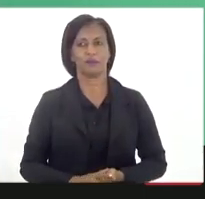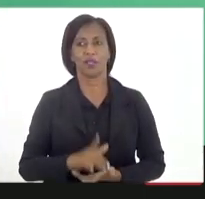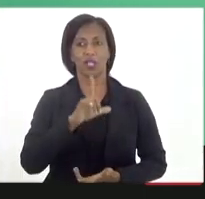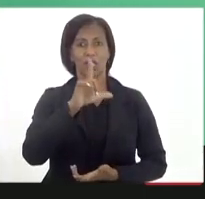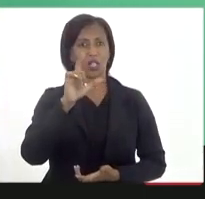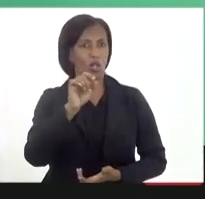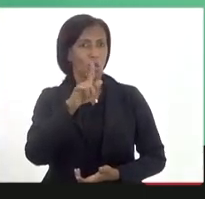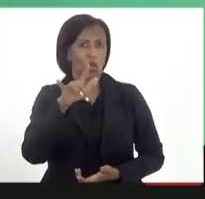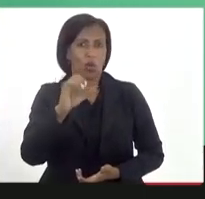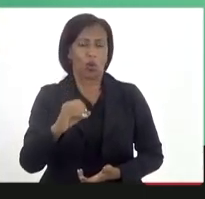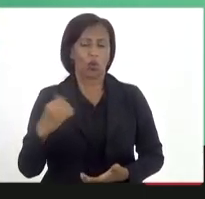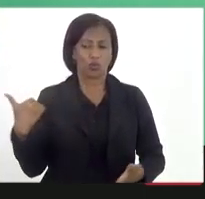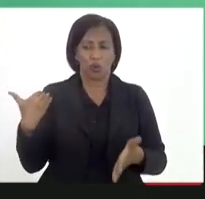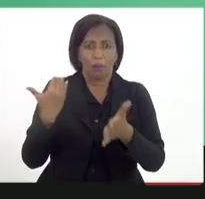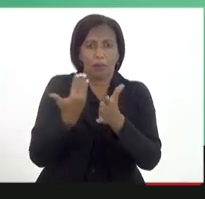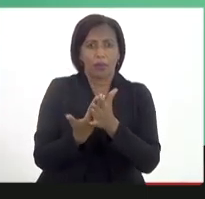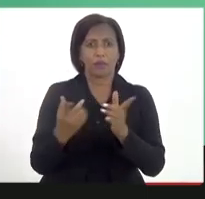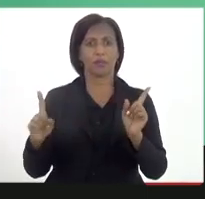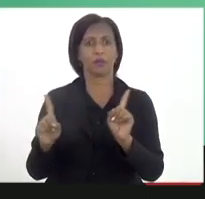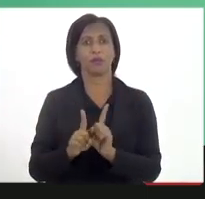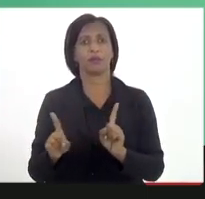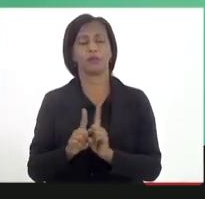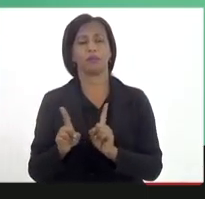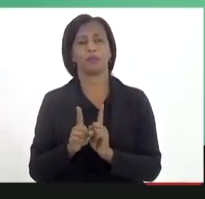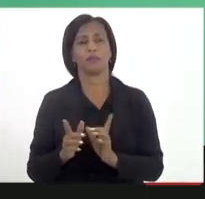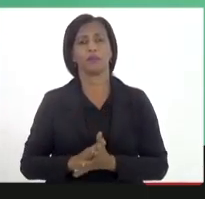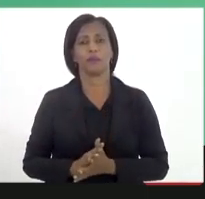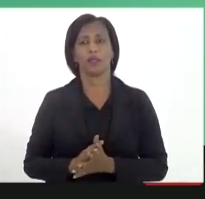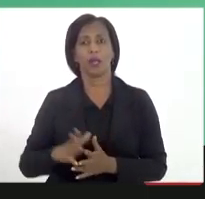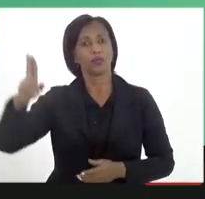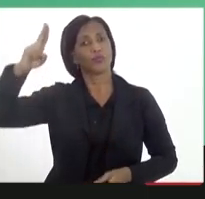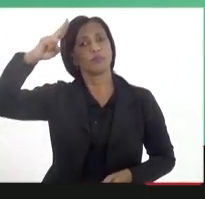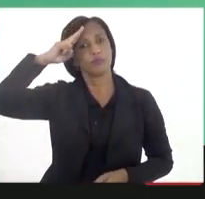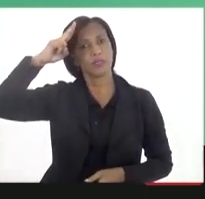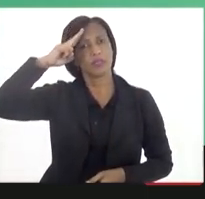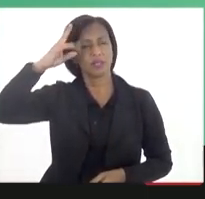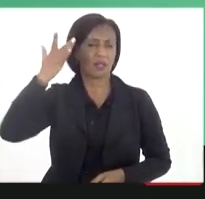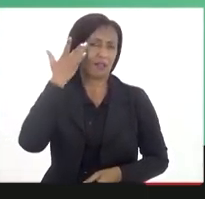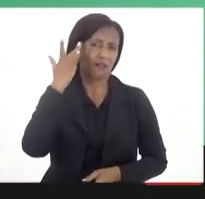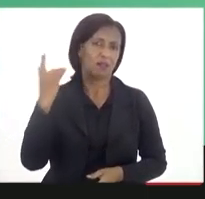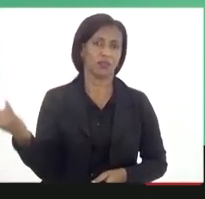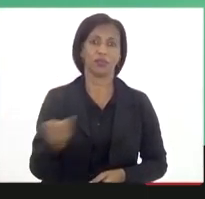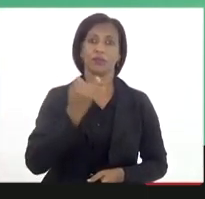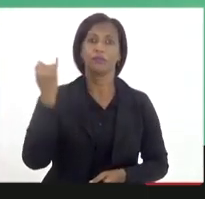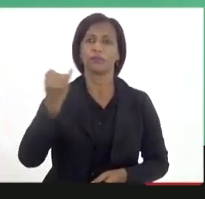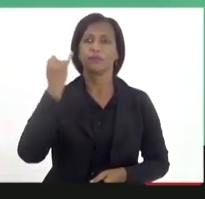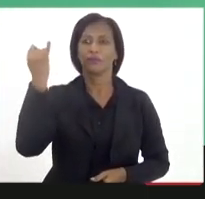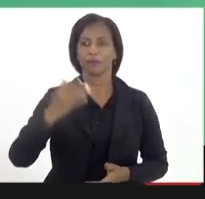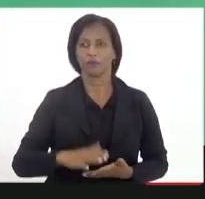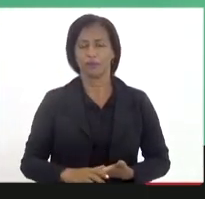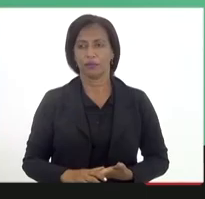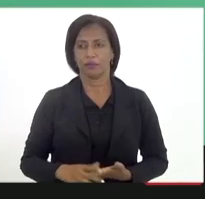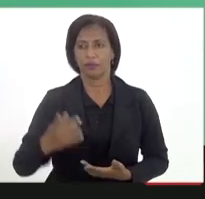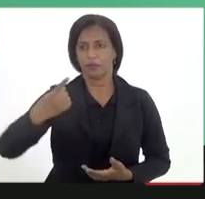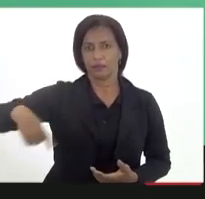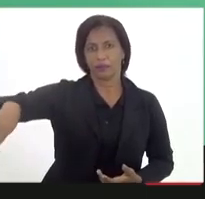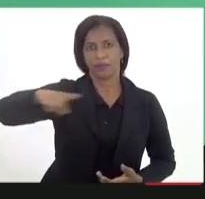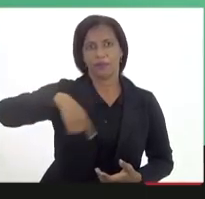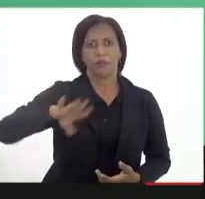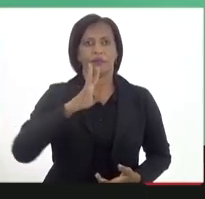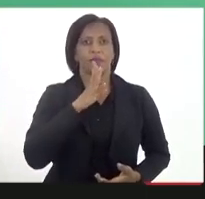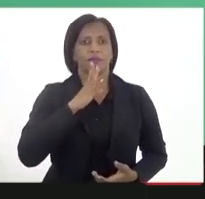lógico e aproxima aproximação inclusive com relação aos militares acho muito importante que conheçam os cabelos